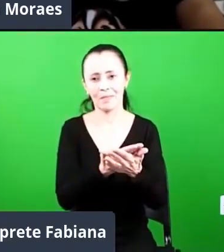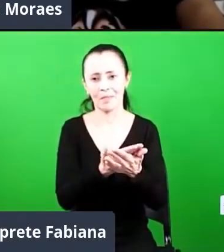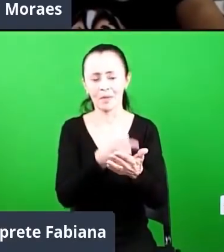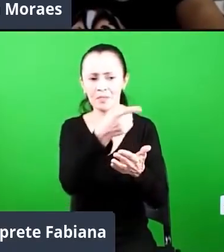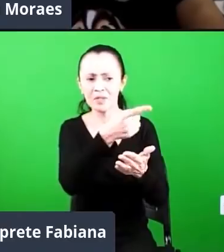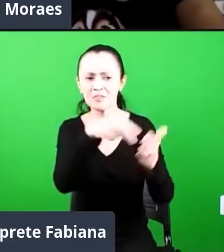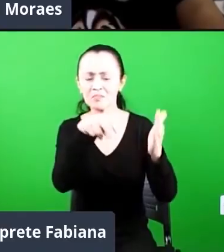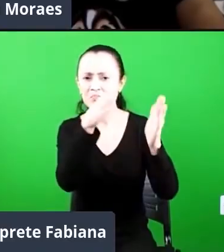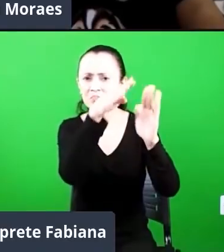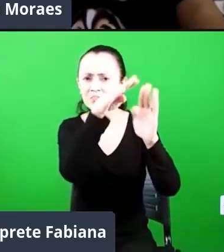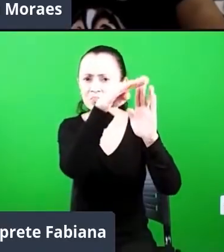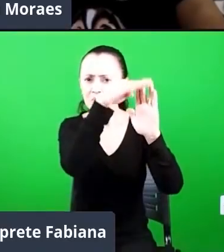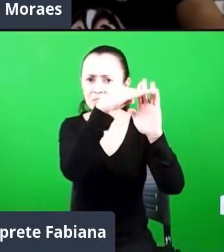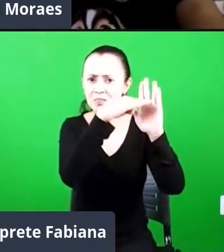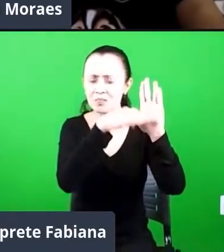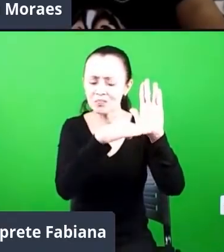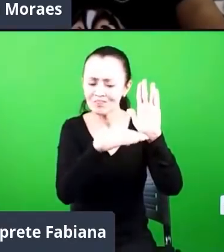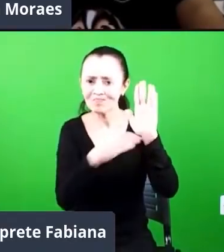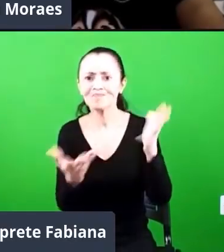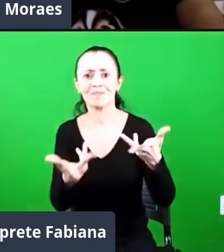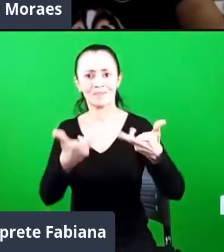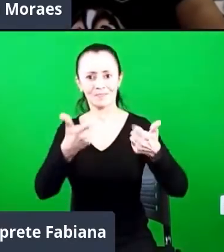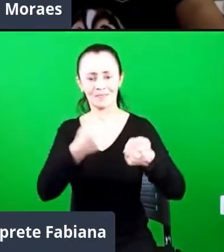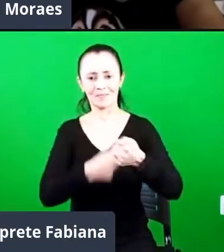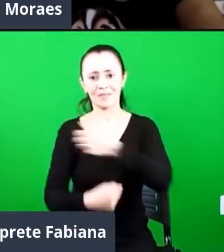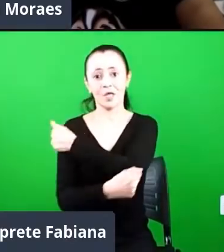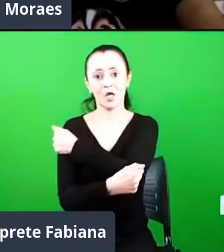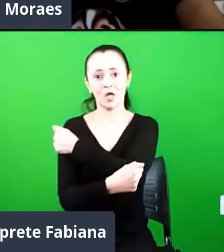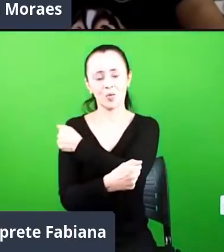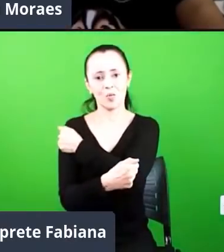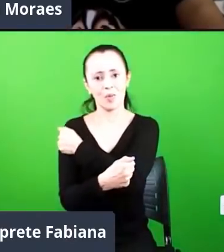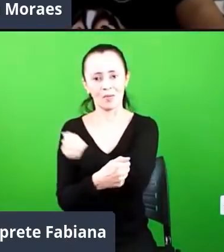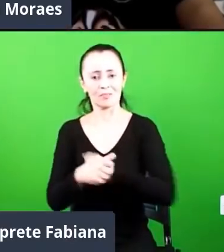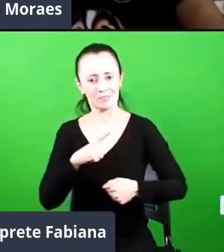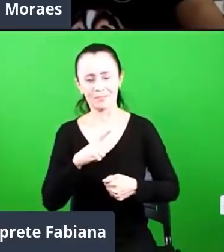as habilidades que o meu aluno deve ter concretizada para chegar até ali.